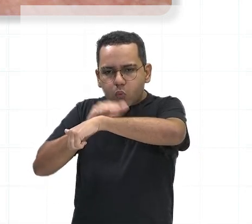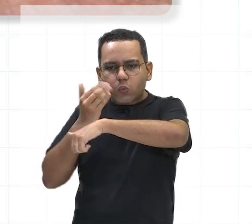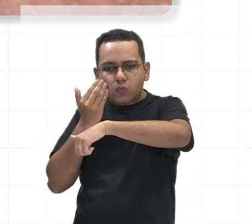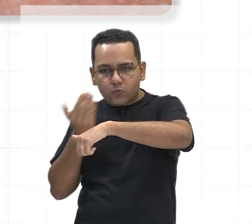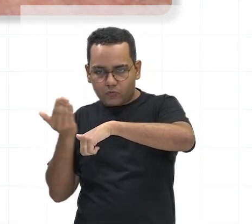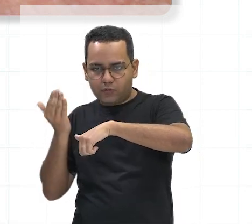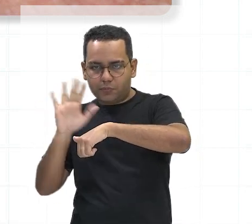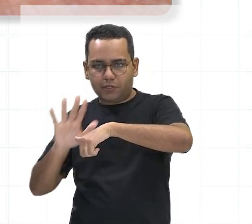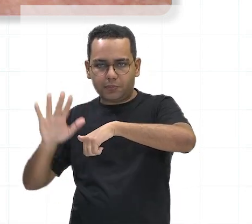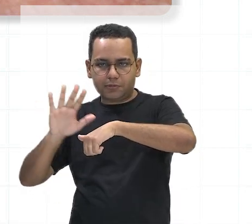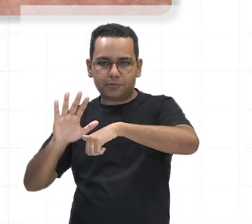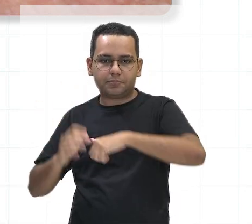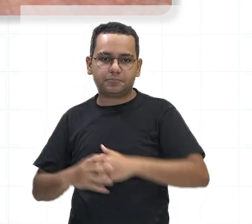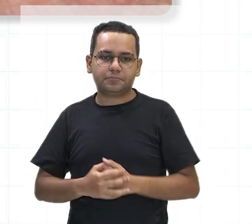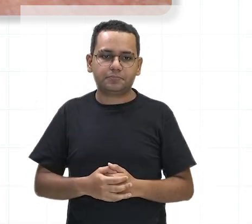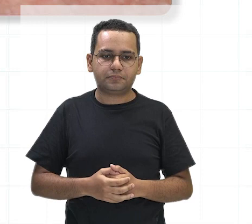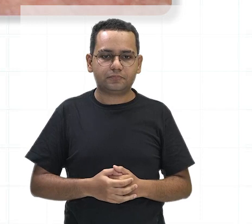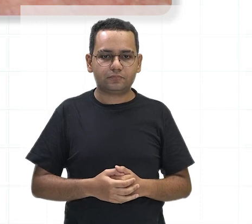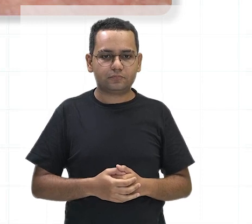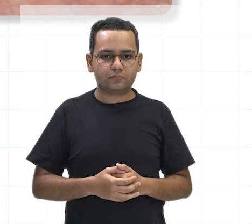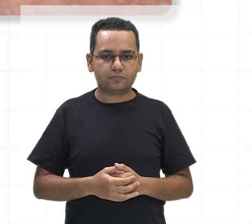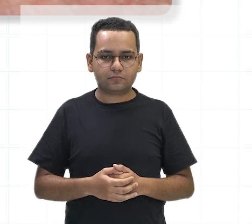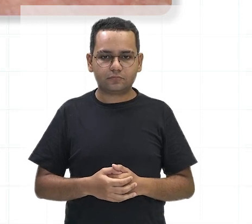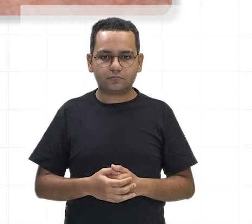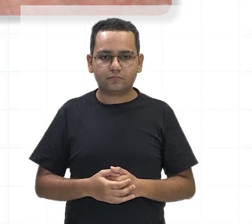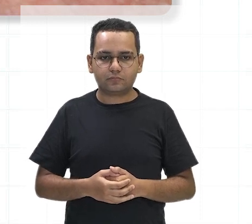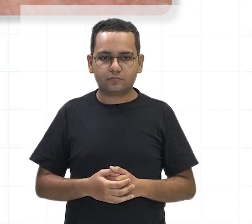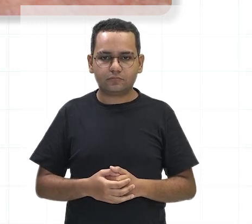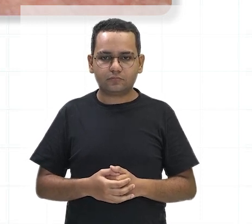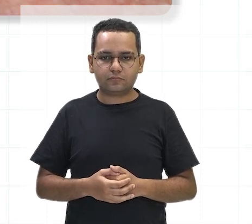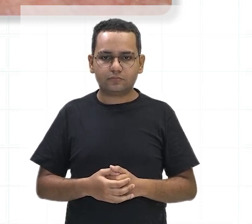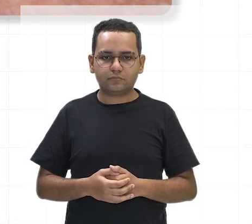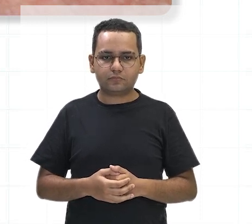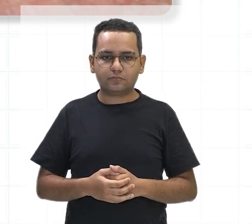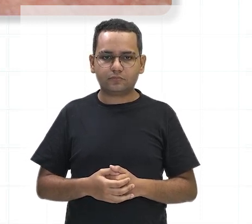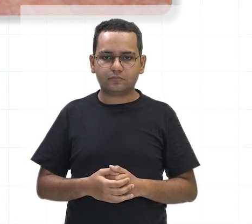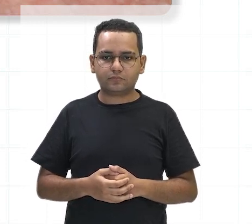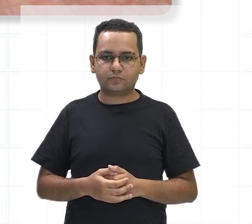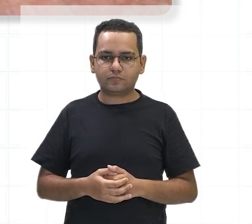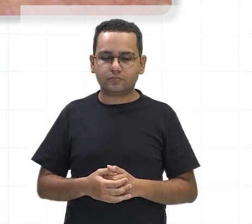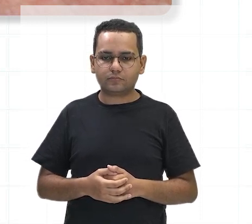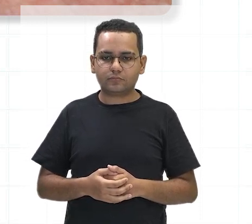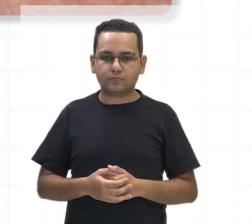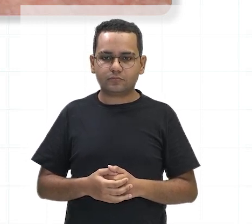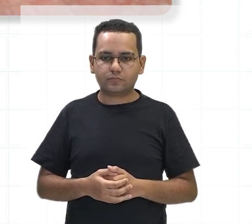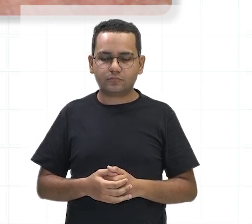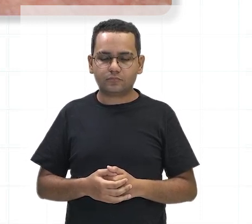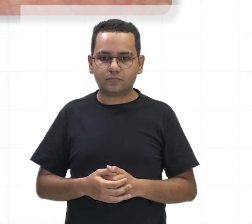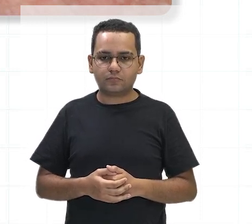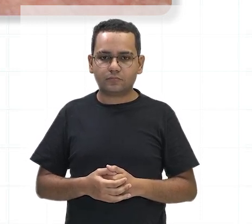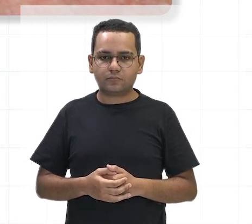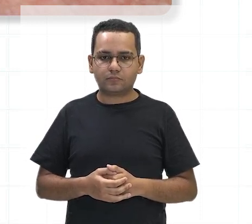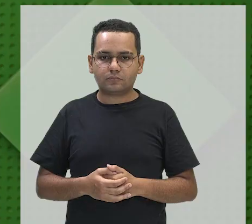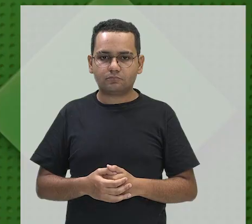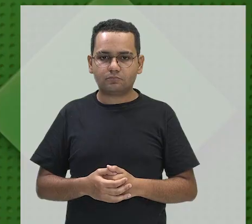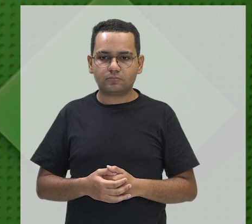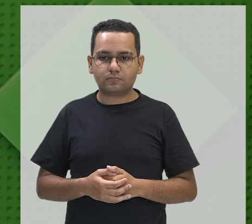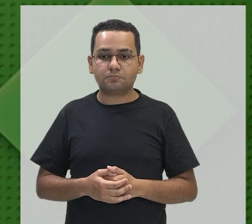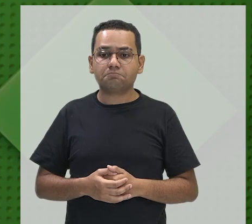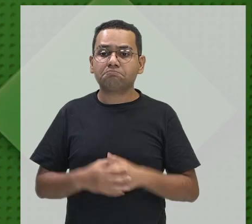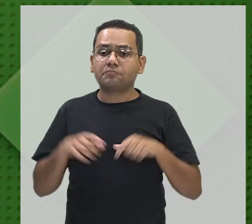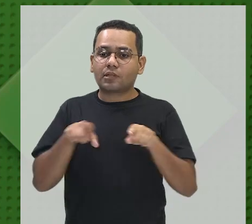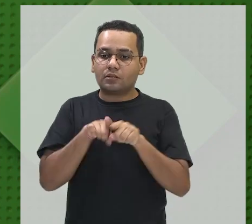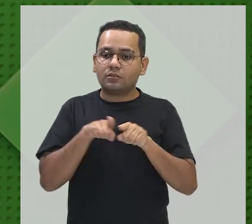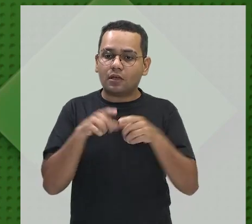Semelhante ao que a gente observa na nossa imagem. E a gente visualiza também a forma, né, de que a gente pode prevenir aí